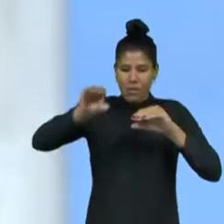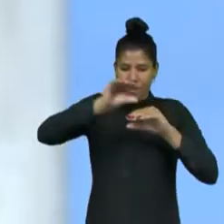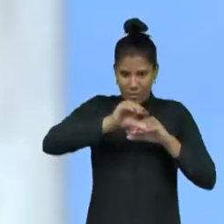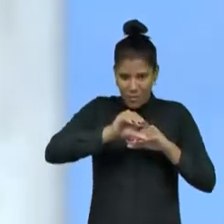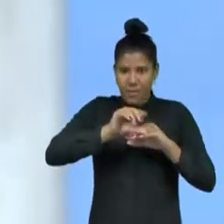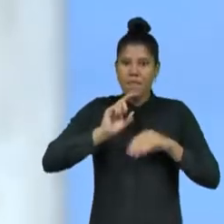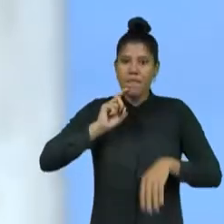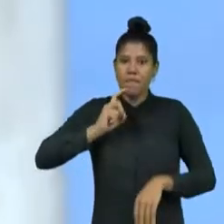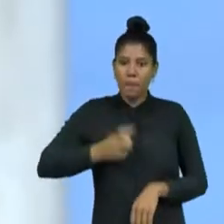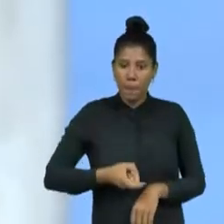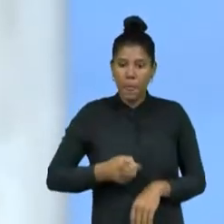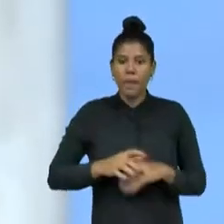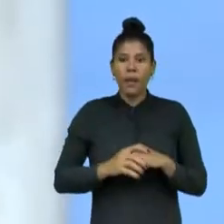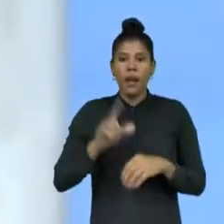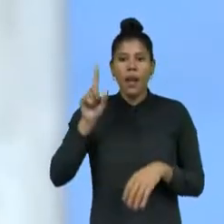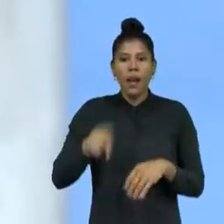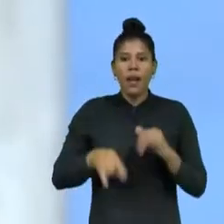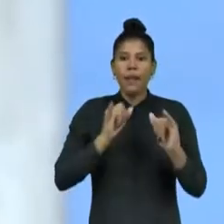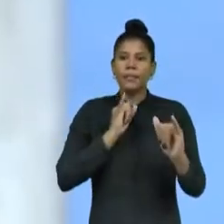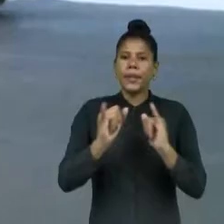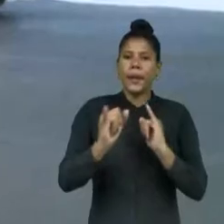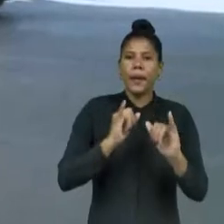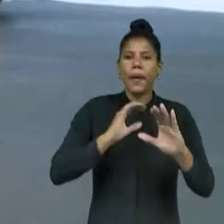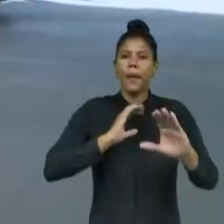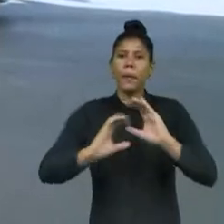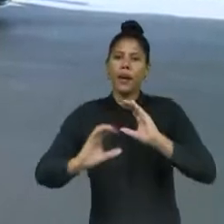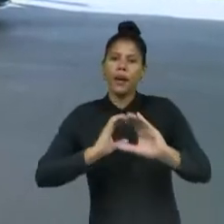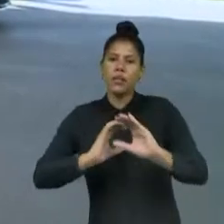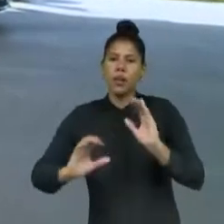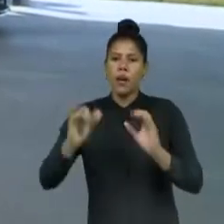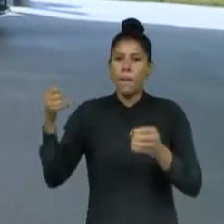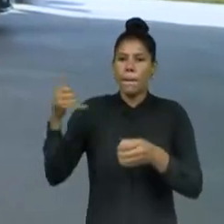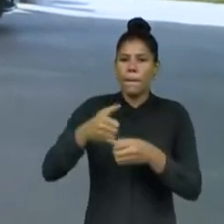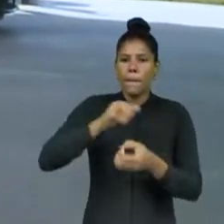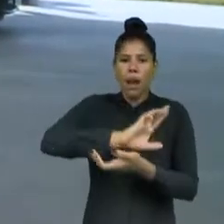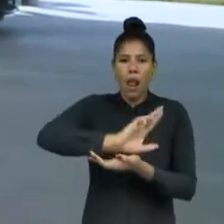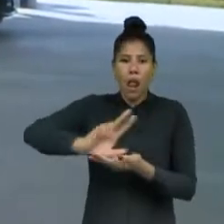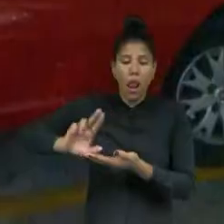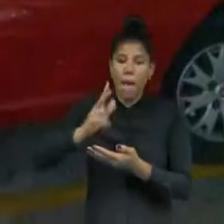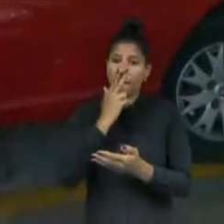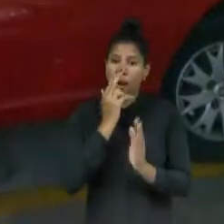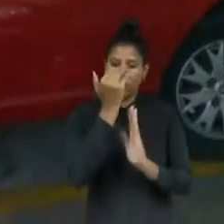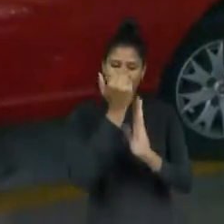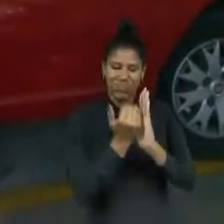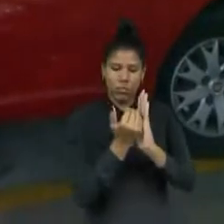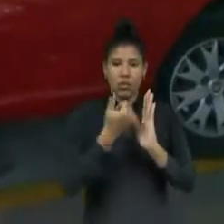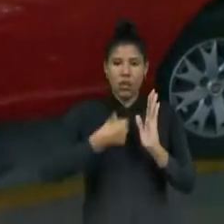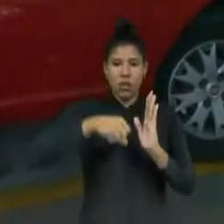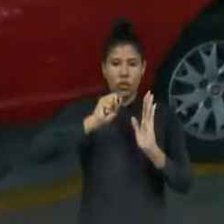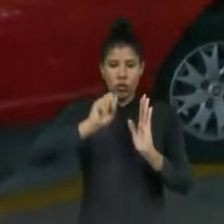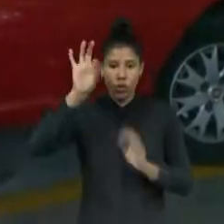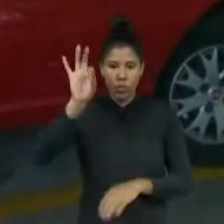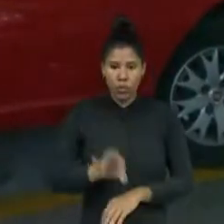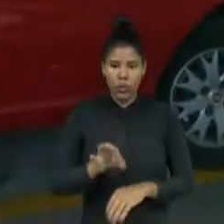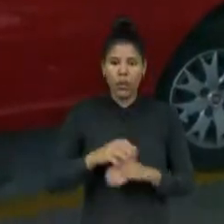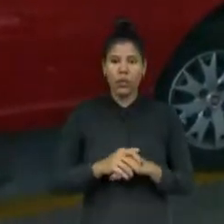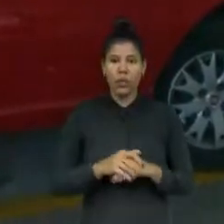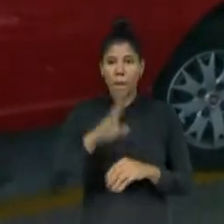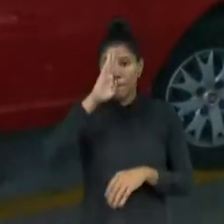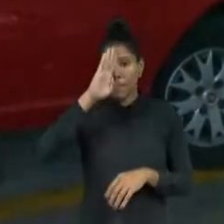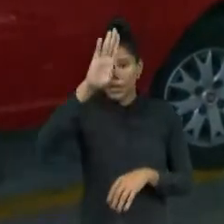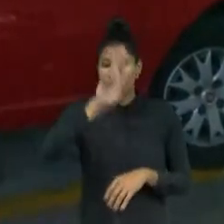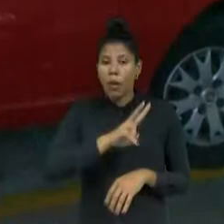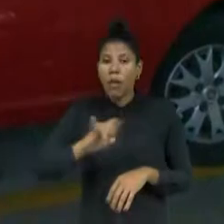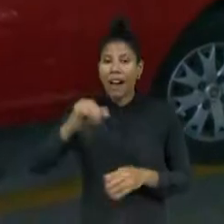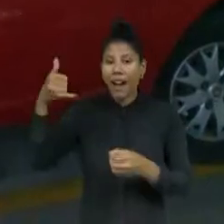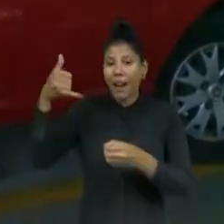e à prestação de serviços de comunicação, foi fixada em 18%. A maior redução será na alíquota cobrada na